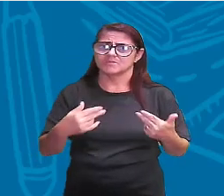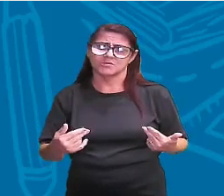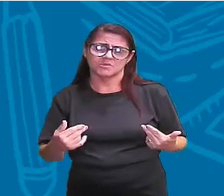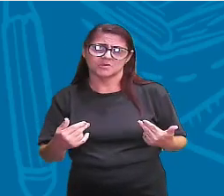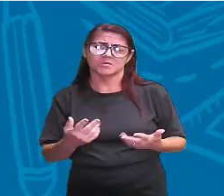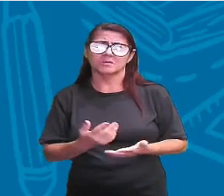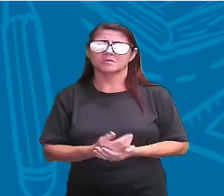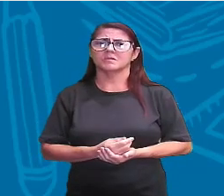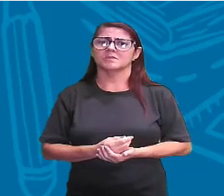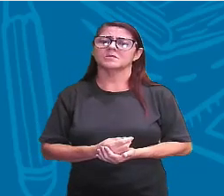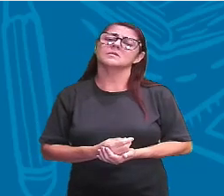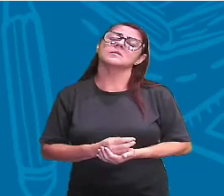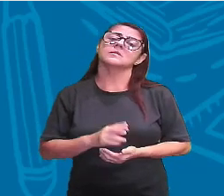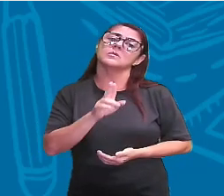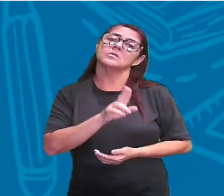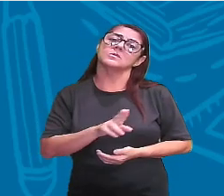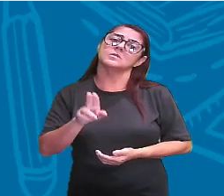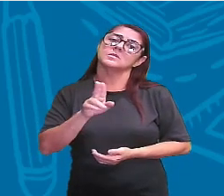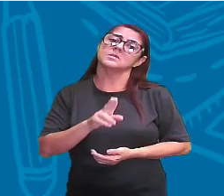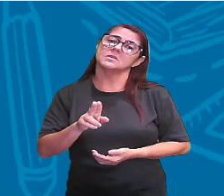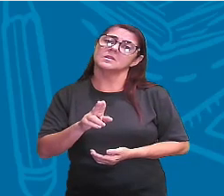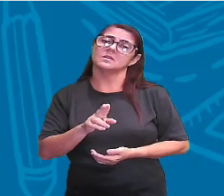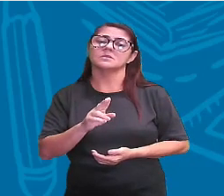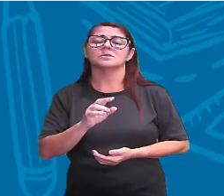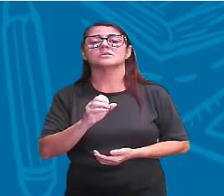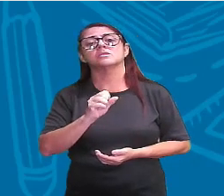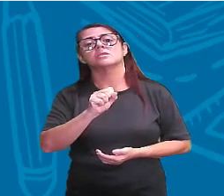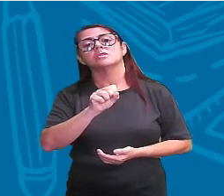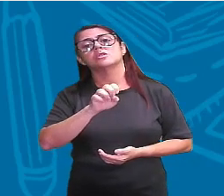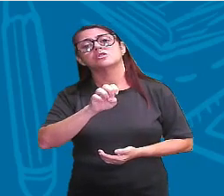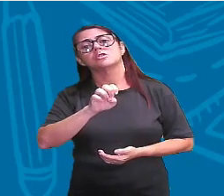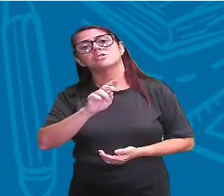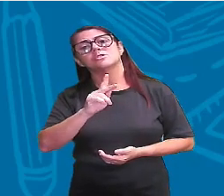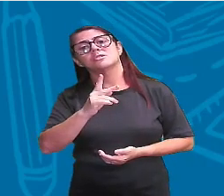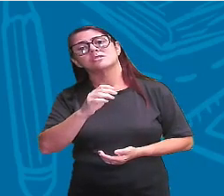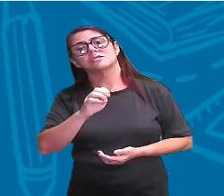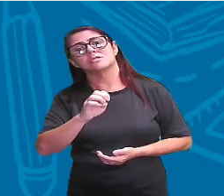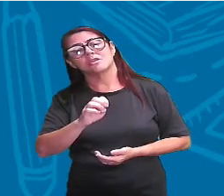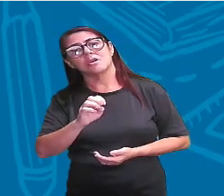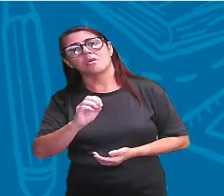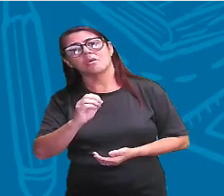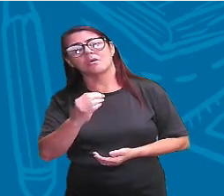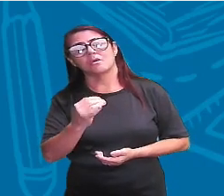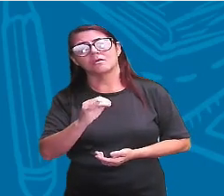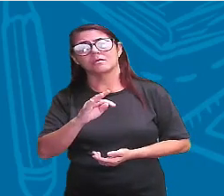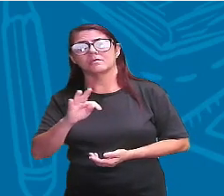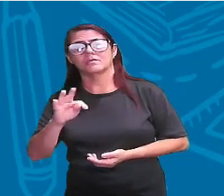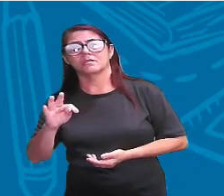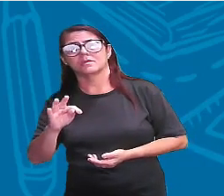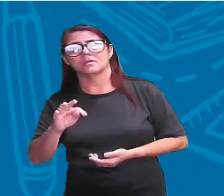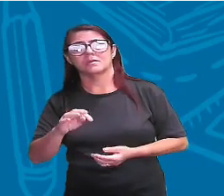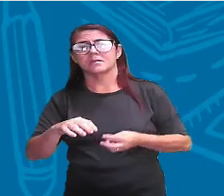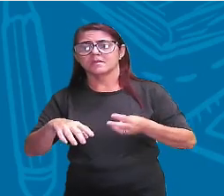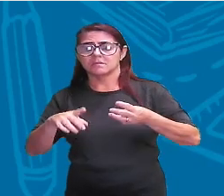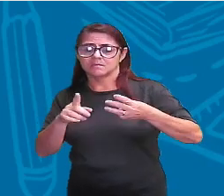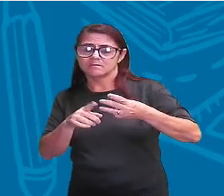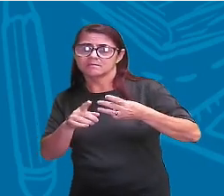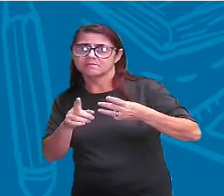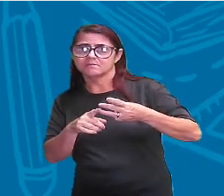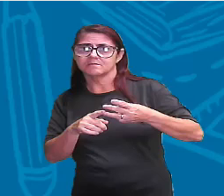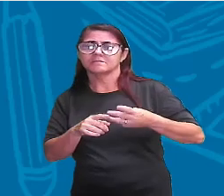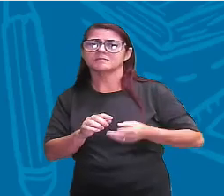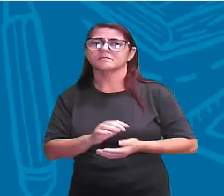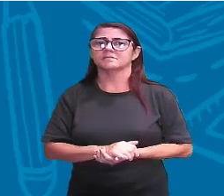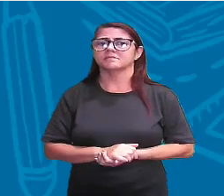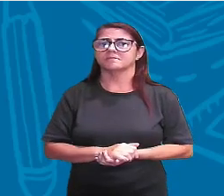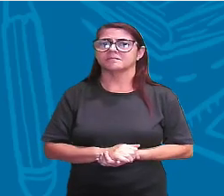do tipo, a gente deve utilizar sempre o he ou she, certo? A forma impessoal joga sempre na terceira pessoa.